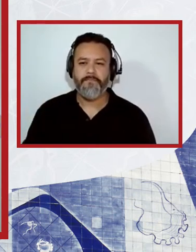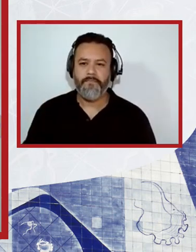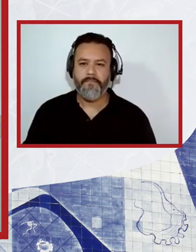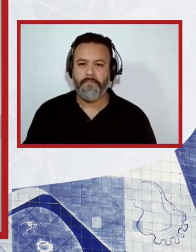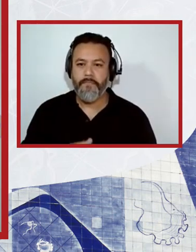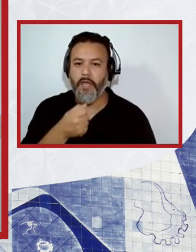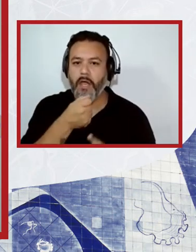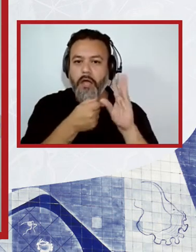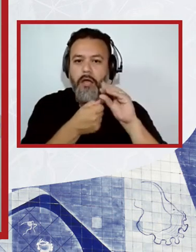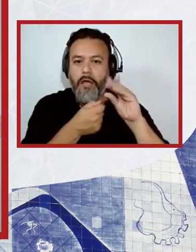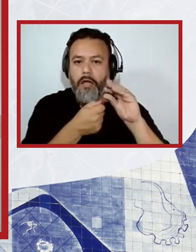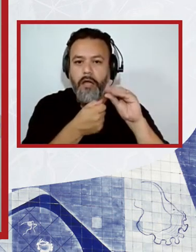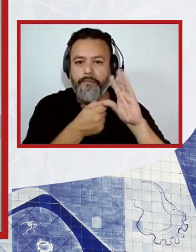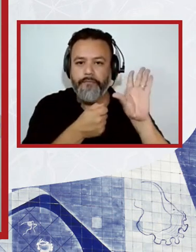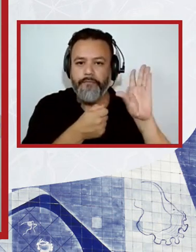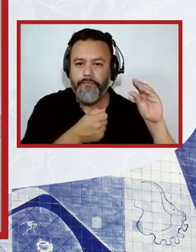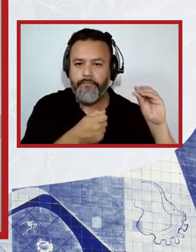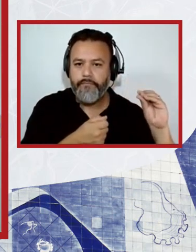está fechado.